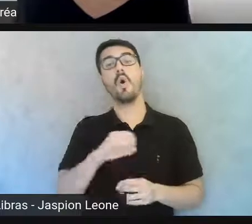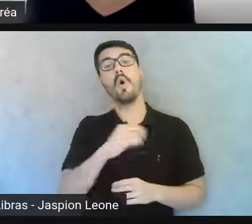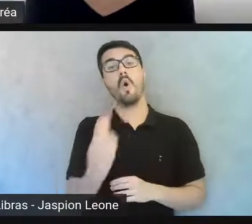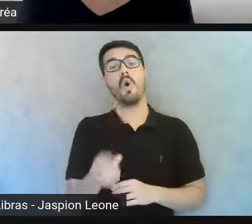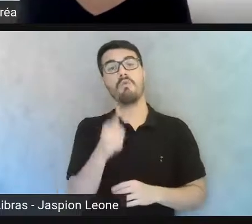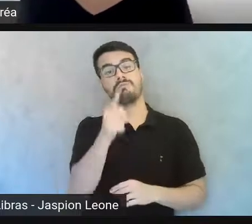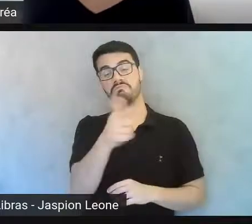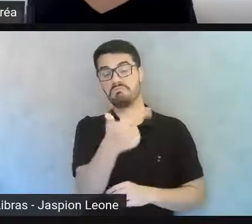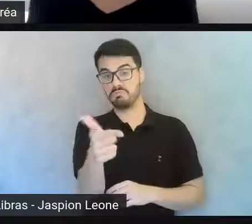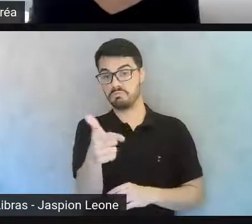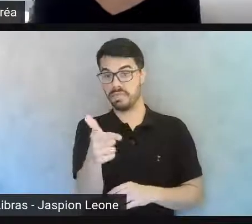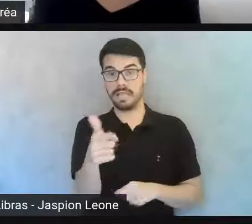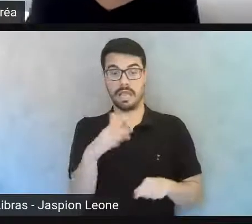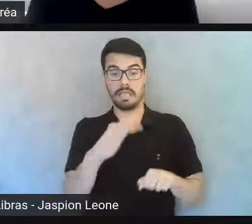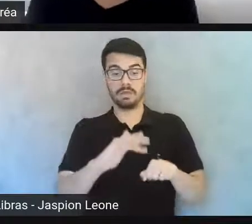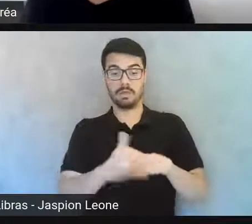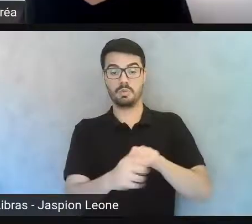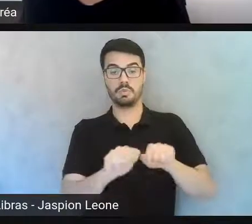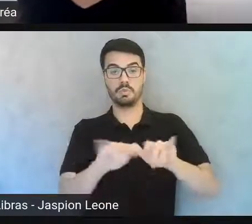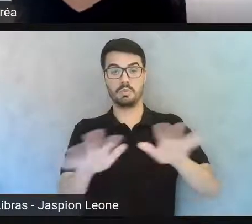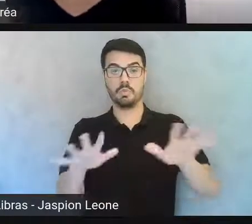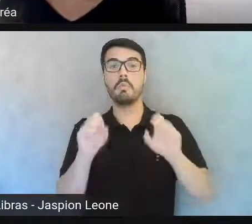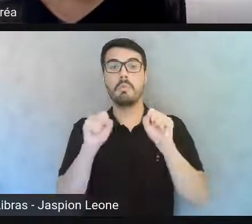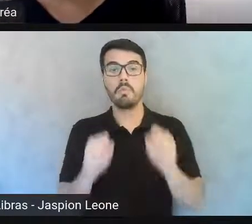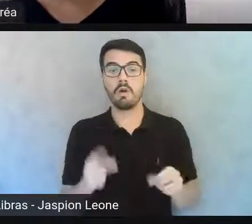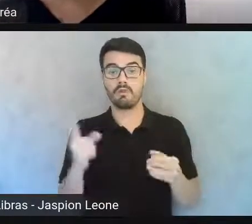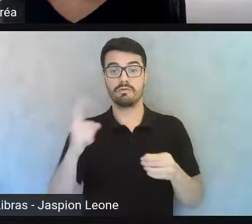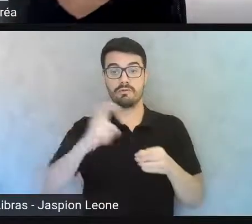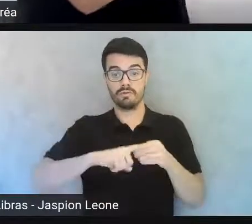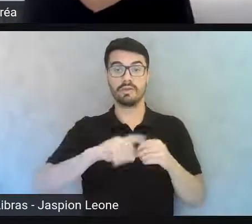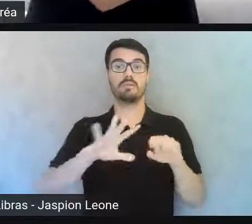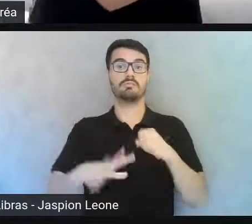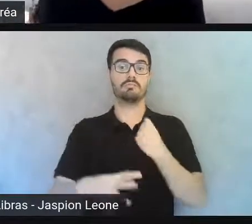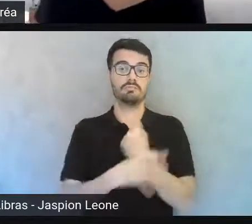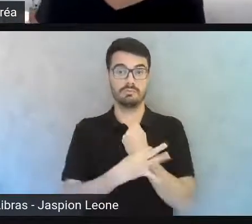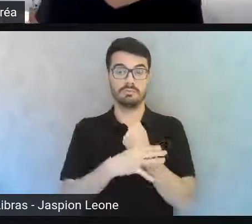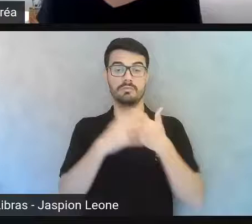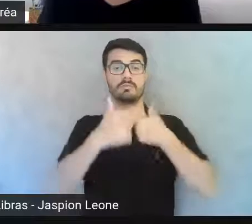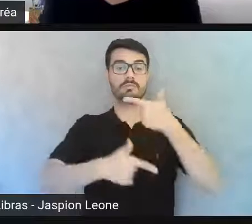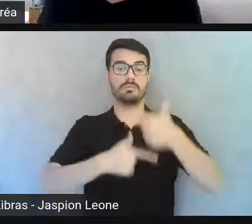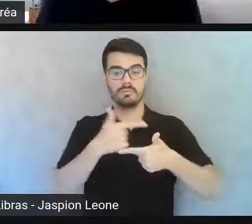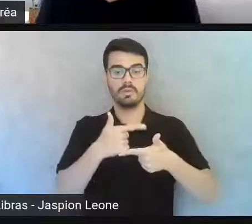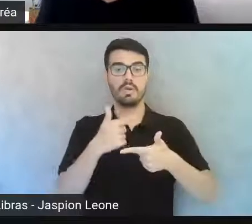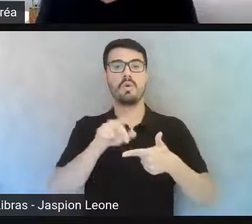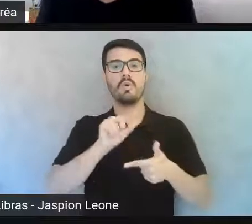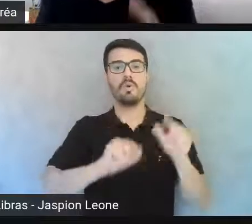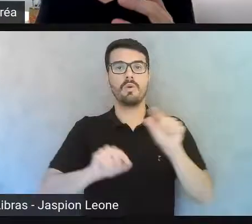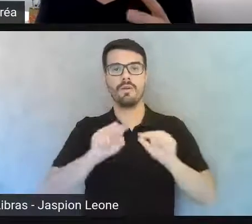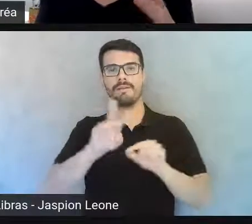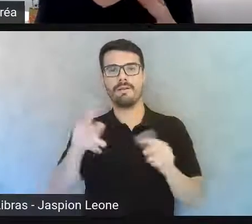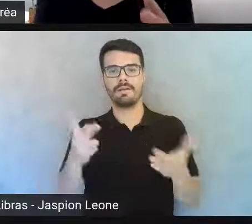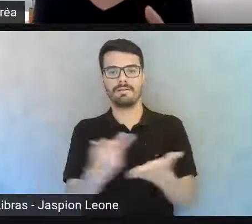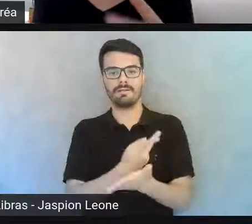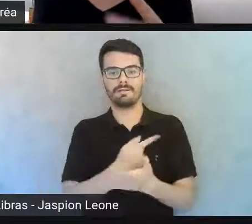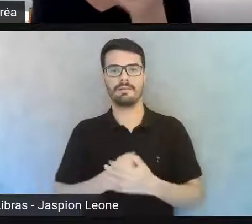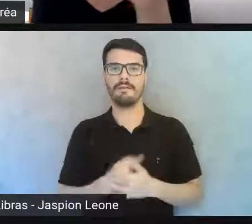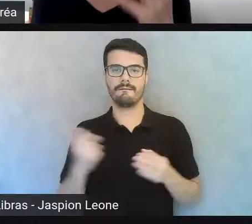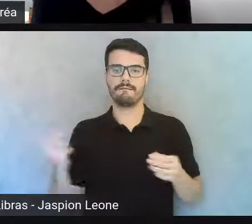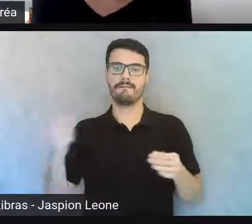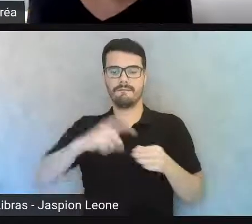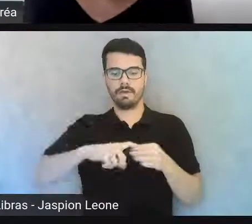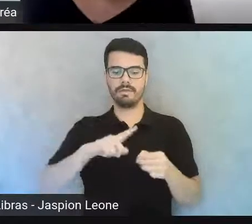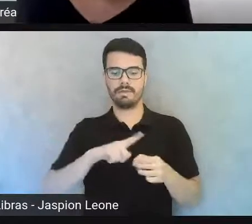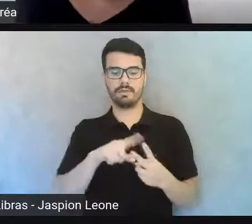tem nada, não está no grupo de risco, você pode voltar com segurança para o trabalho, porque o que vai acontecer? A retomada tem duas situações, eu